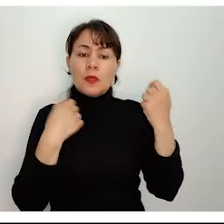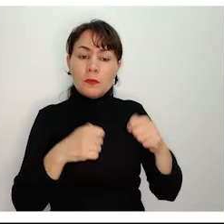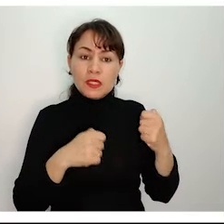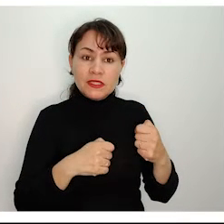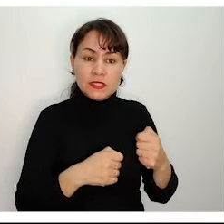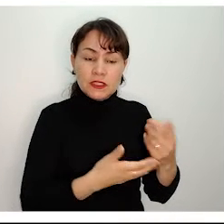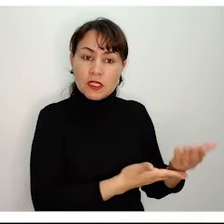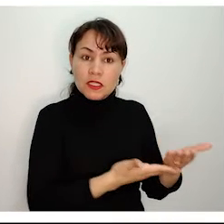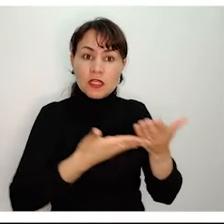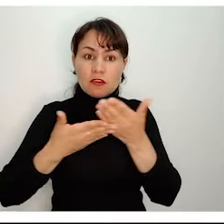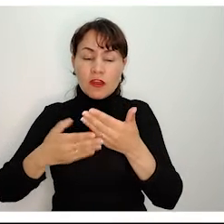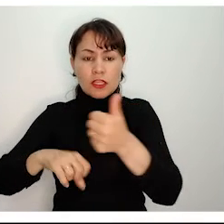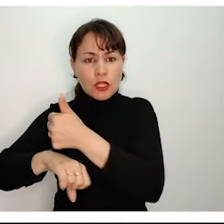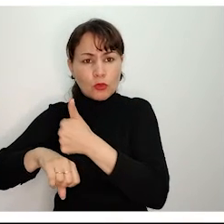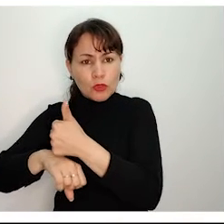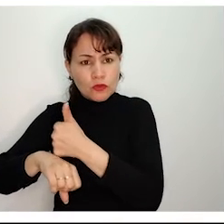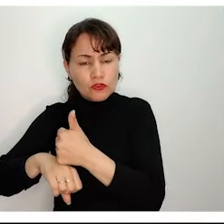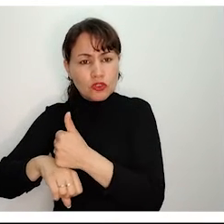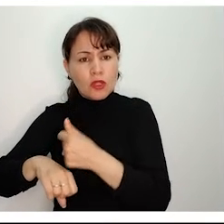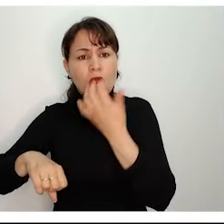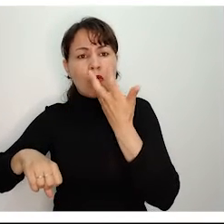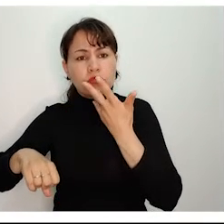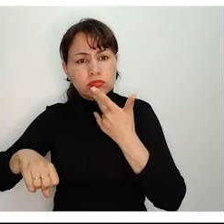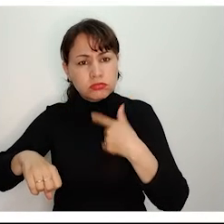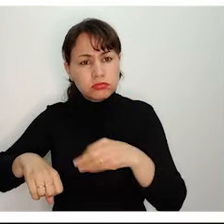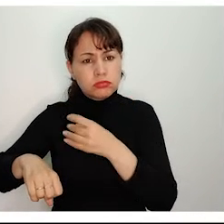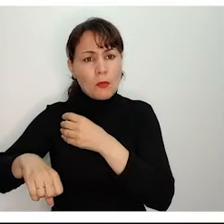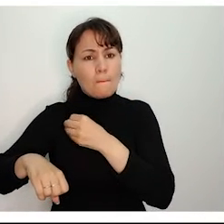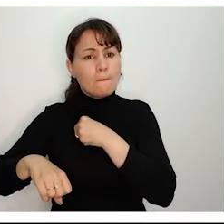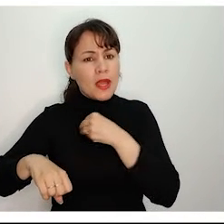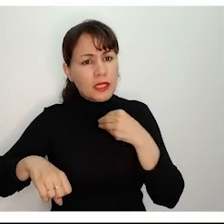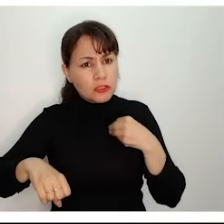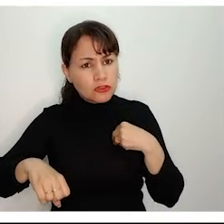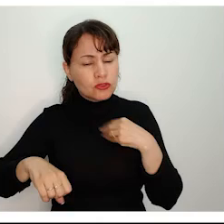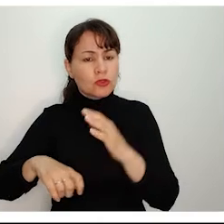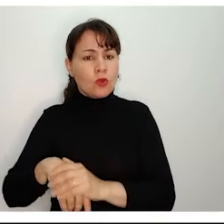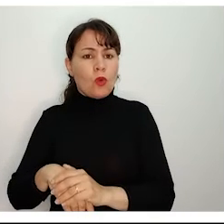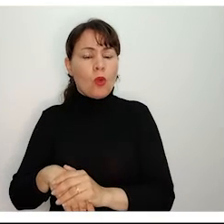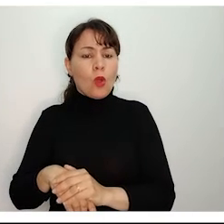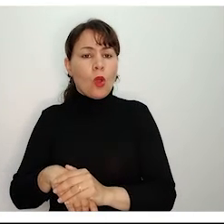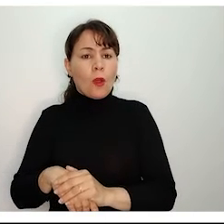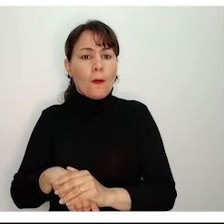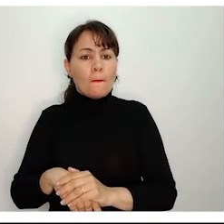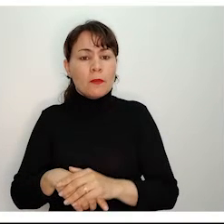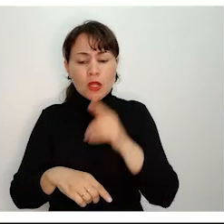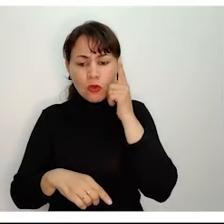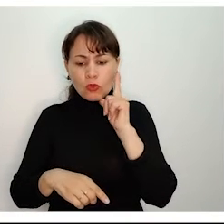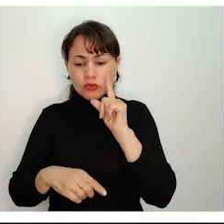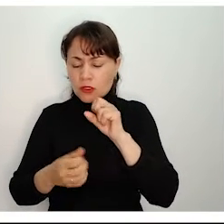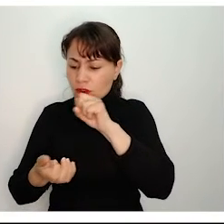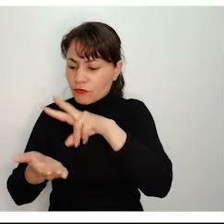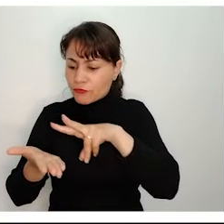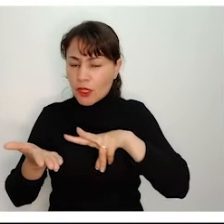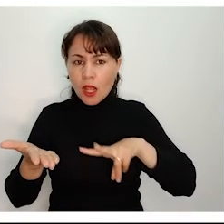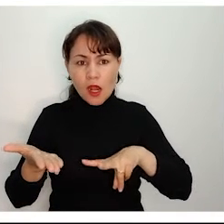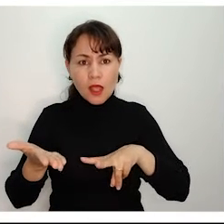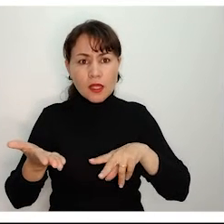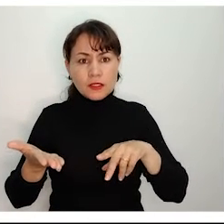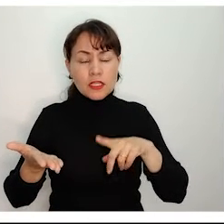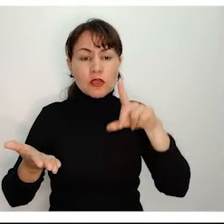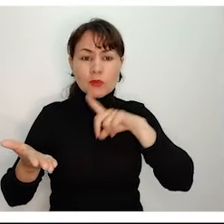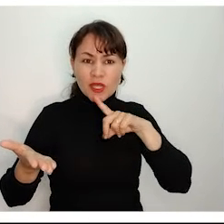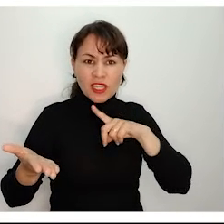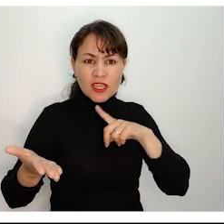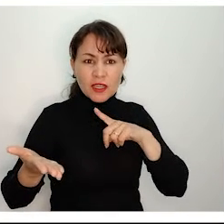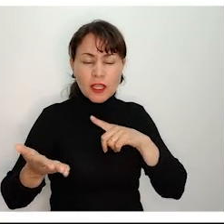conversar, essa criança precisa ser levada a um pediatra, a profissionais da saúde, para que ela possa ser avaliada